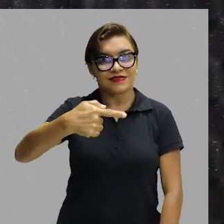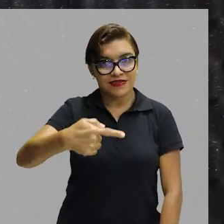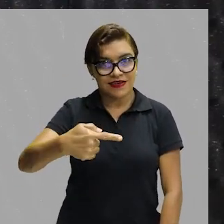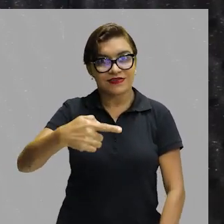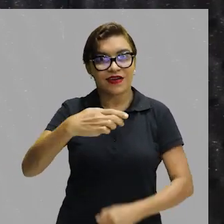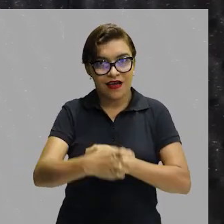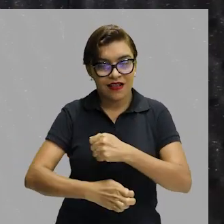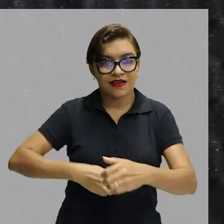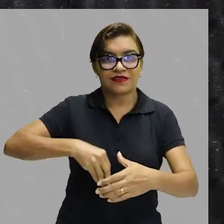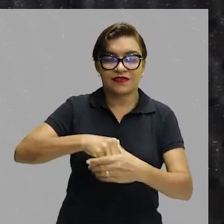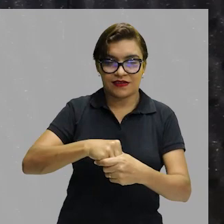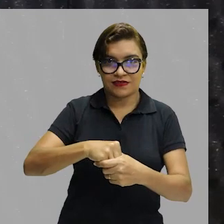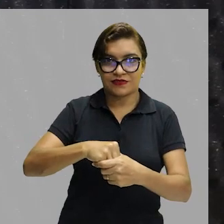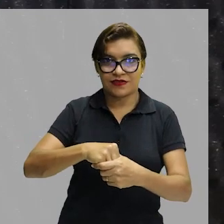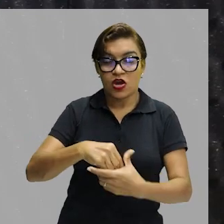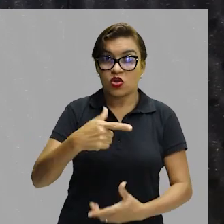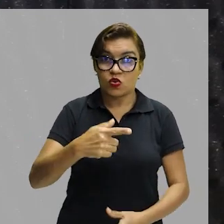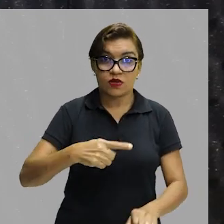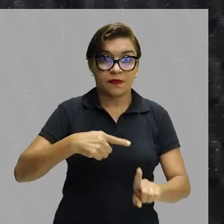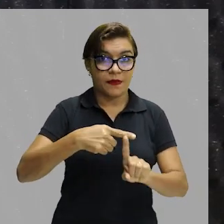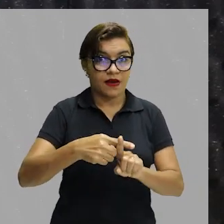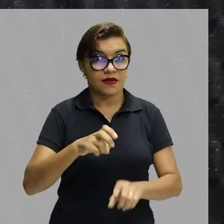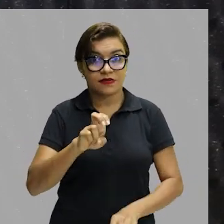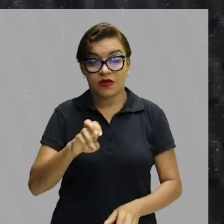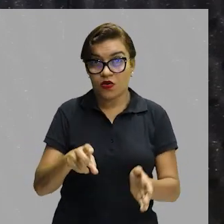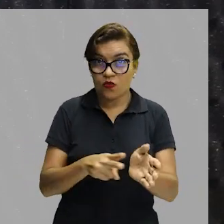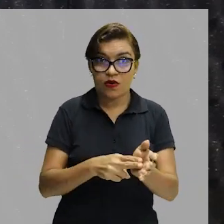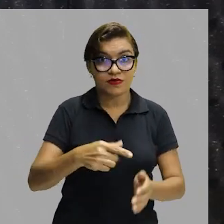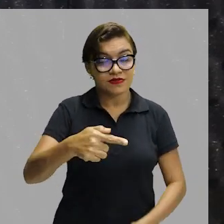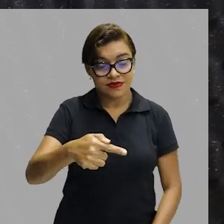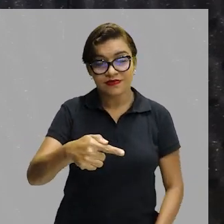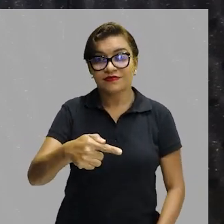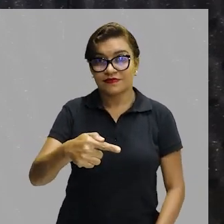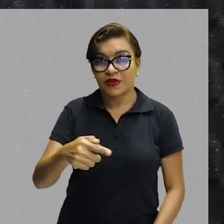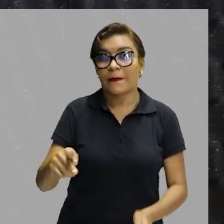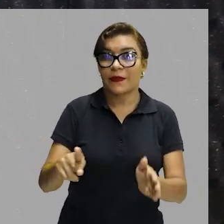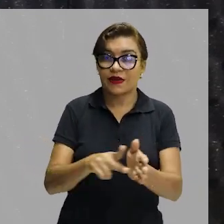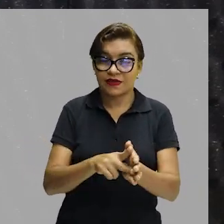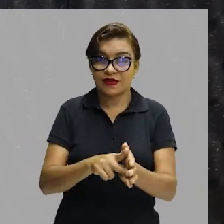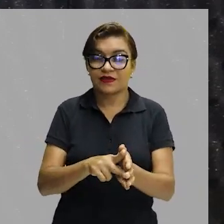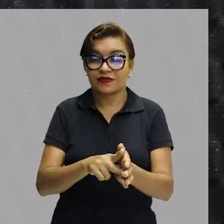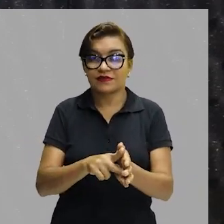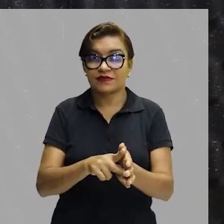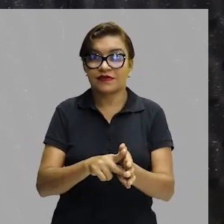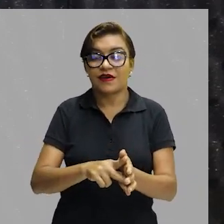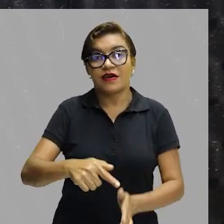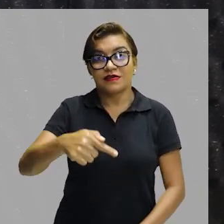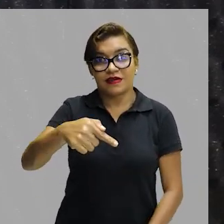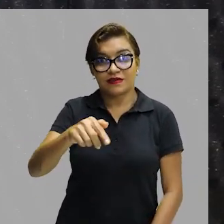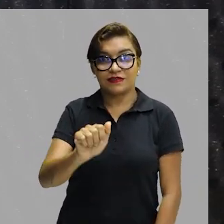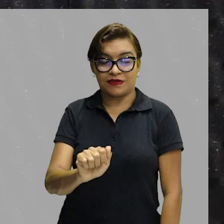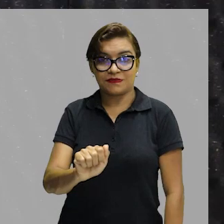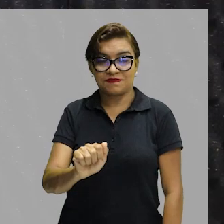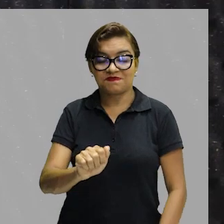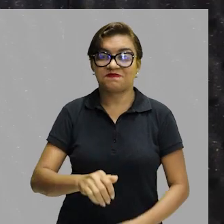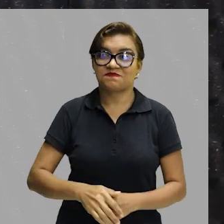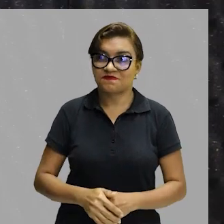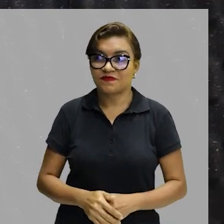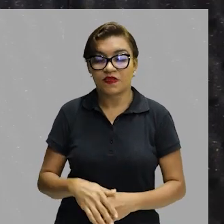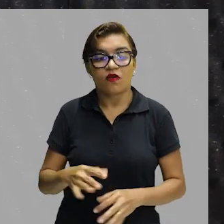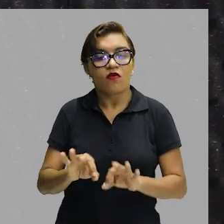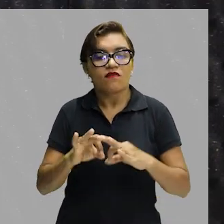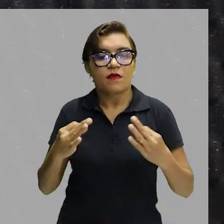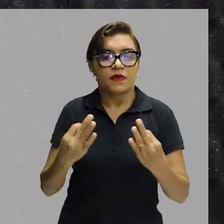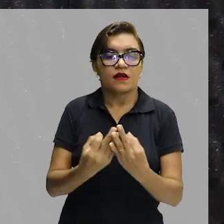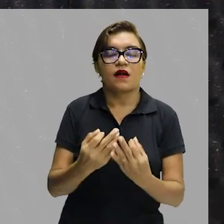elétrons. 2 mais 5, 7. 7 elétrons. Então, ele pertence à família 7A. Então, família dos halogênios,